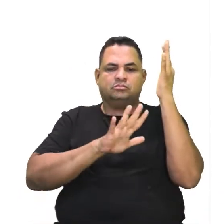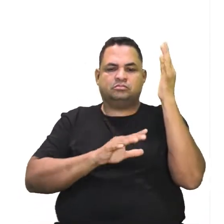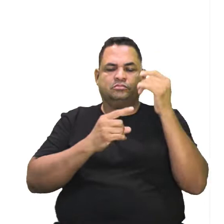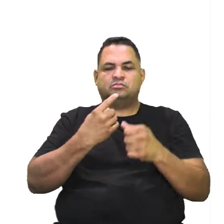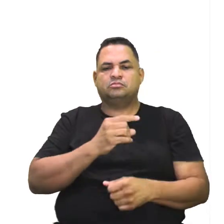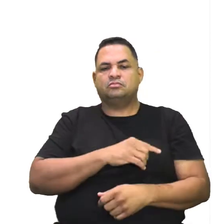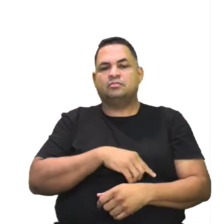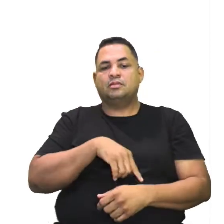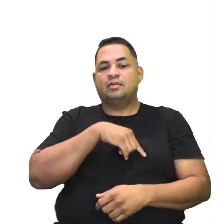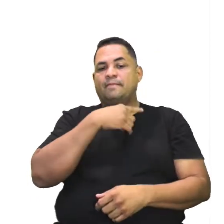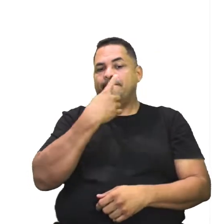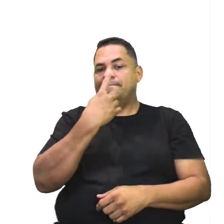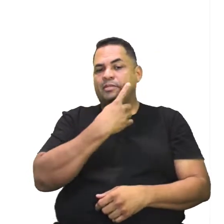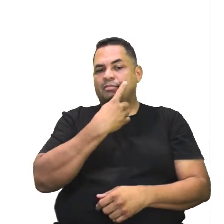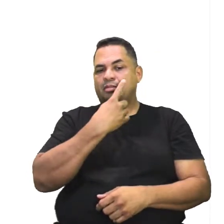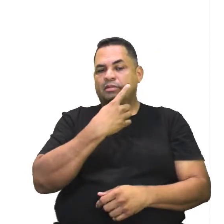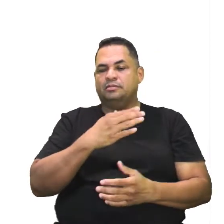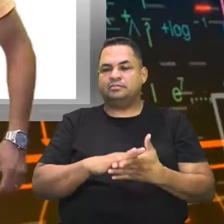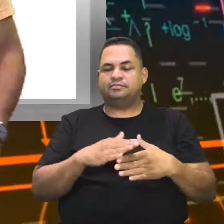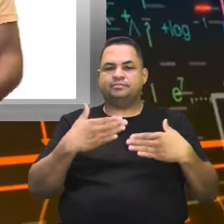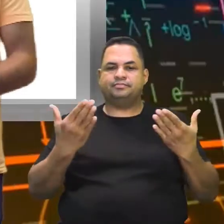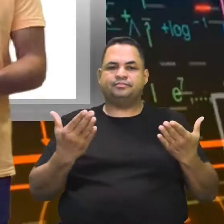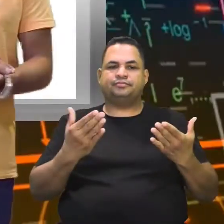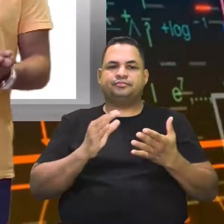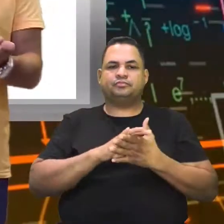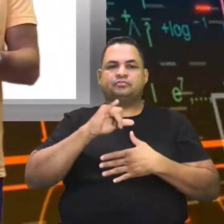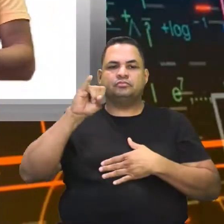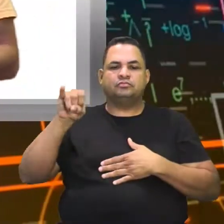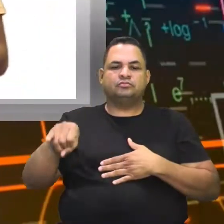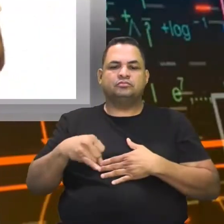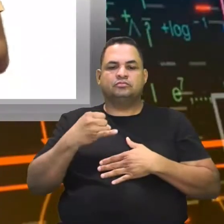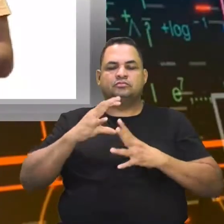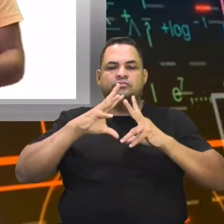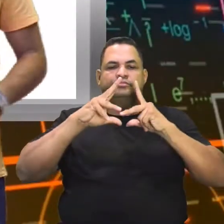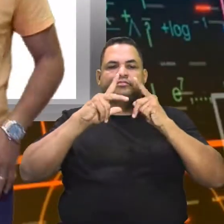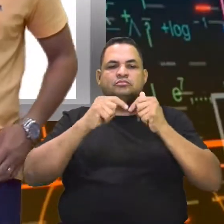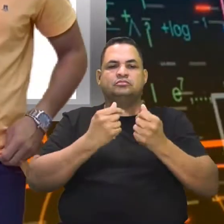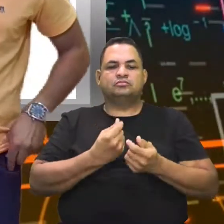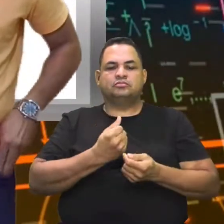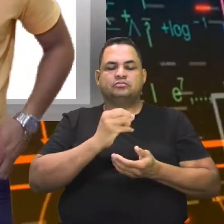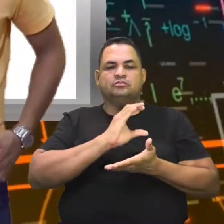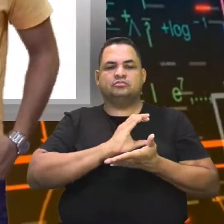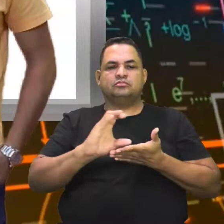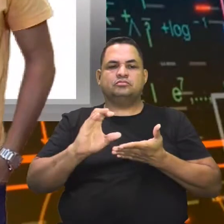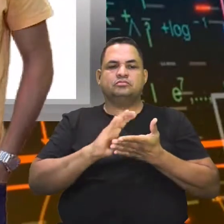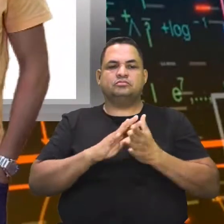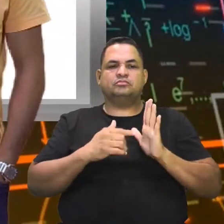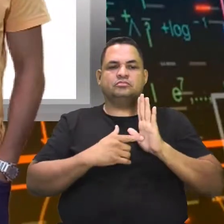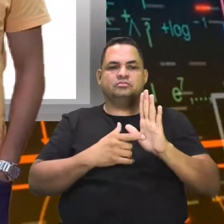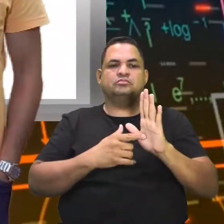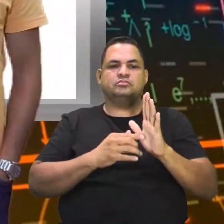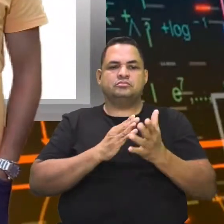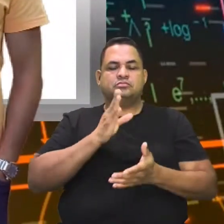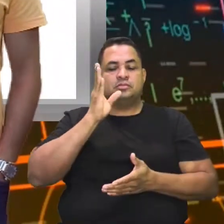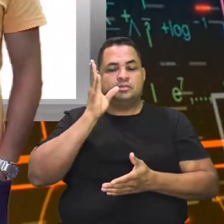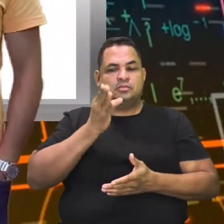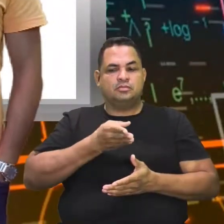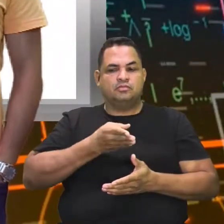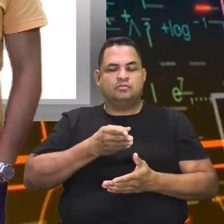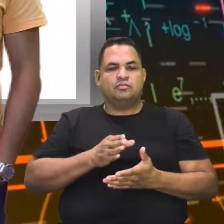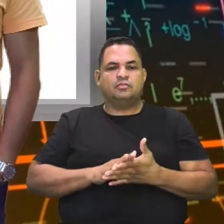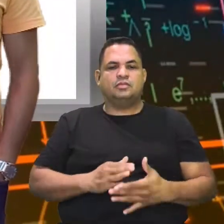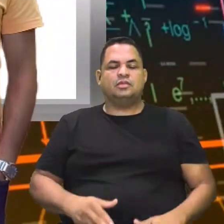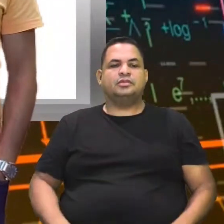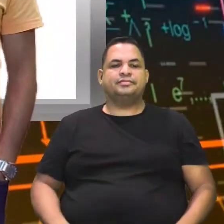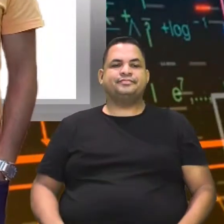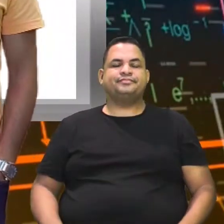do primeiro grau. Então, tanto o juro quanto o montante trouxe uma representação linear, né? Então,